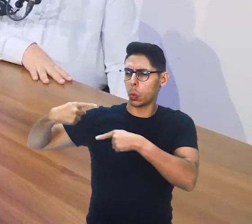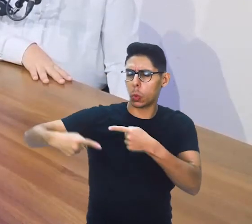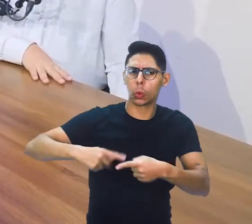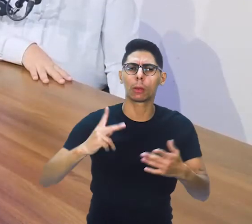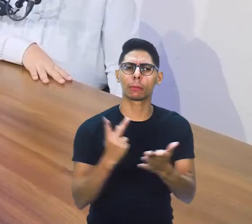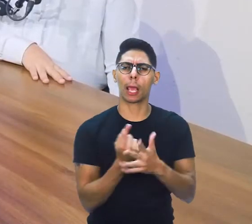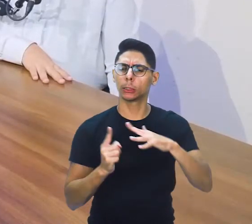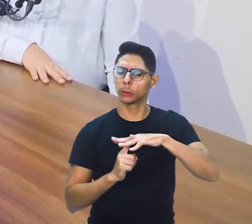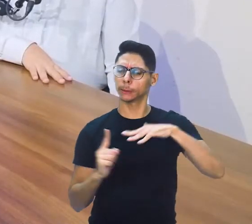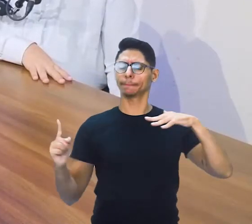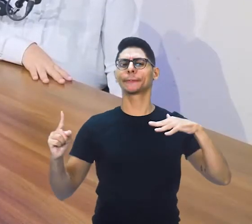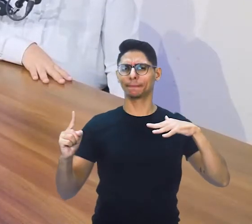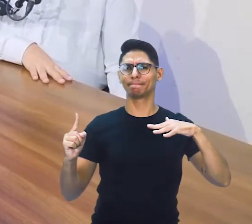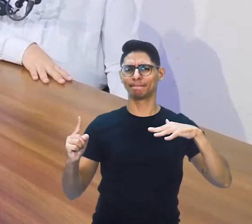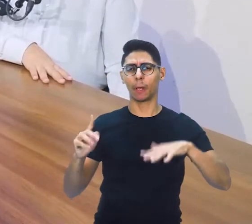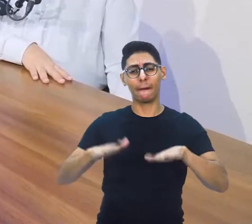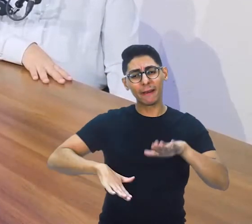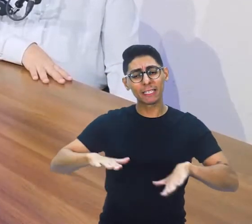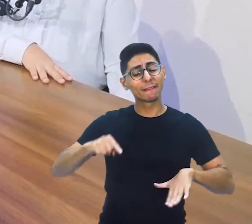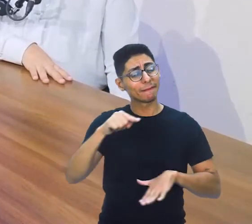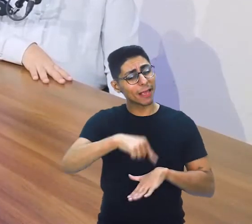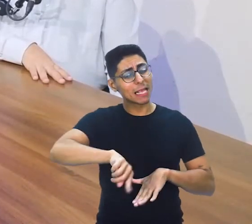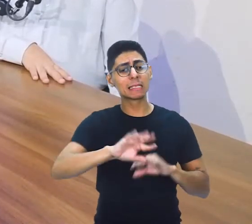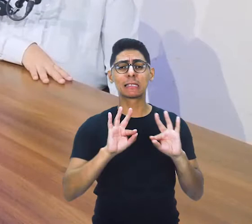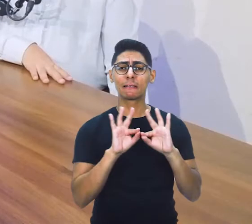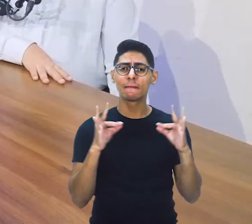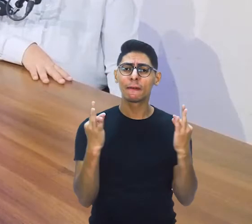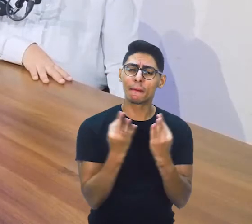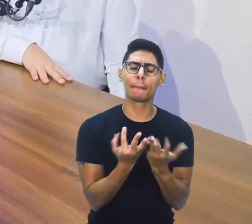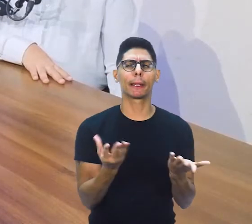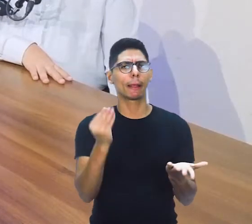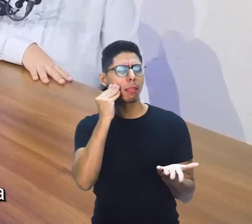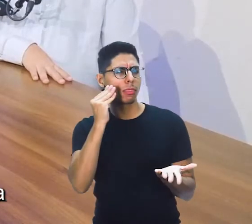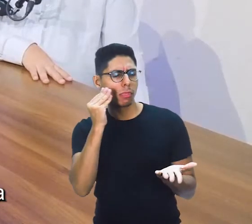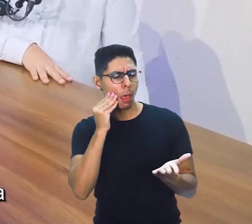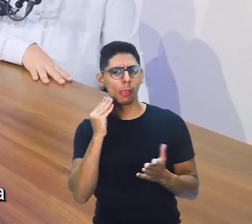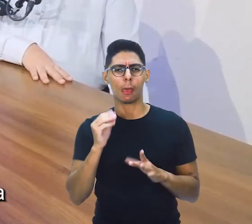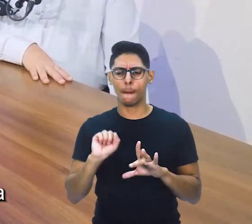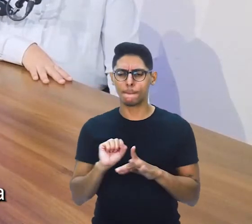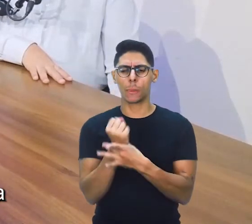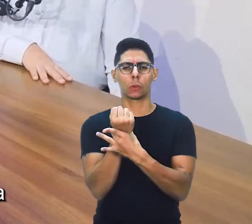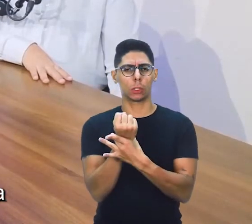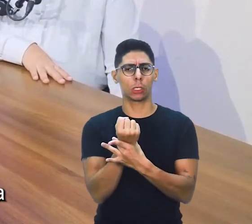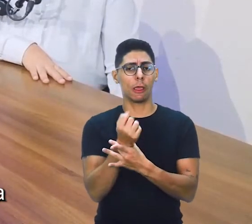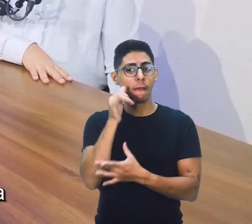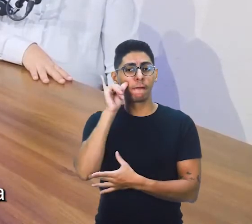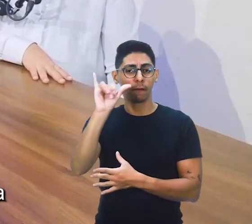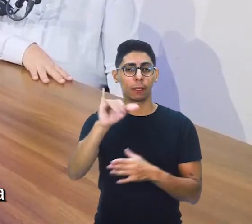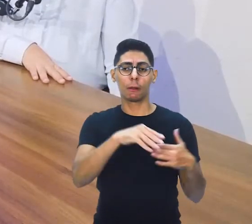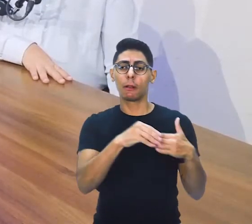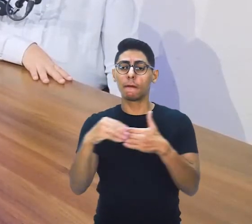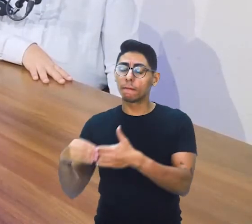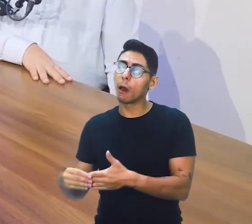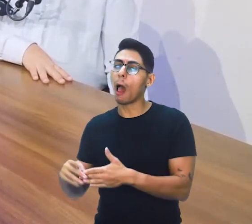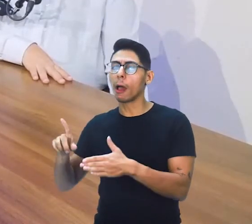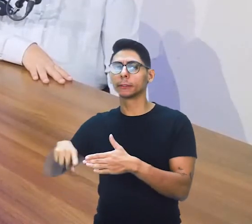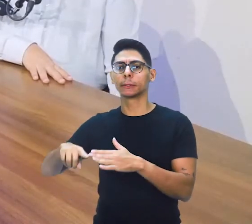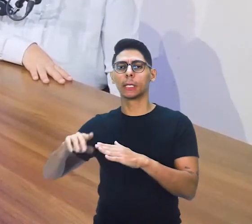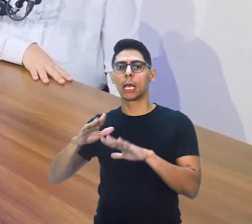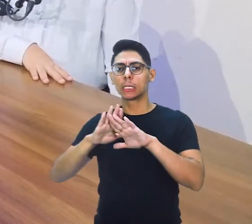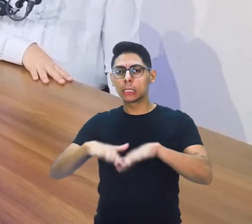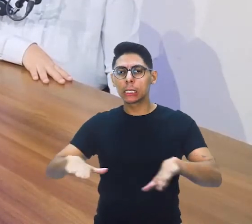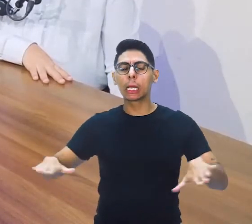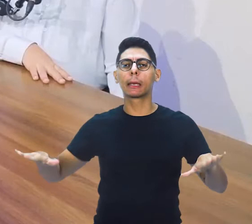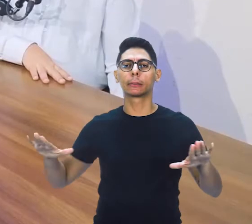exclusão, né? Muitas vezes essas famílias tentando aí proteger, evitam de levar essas crianças à escola e